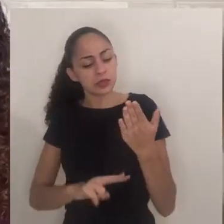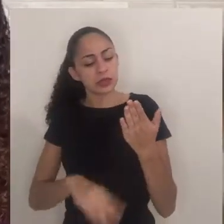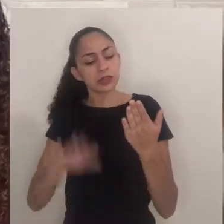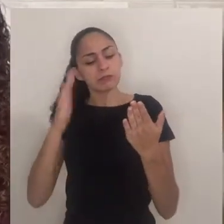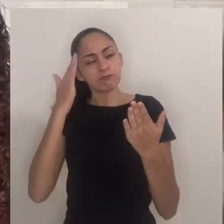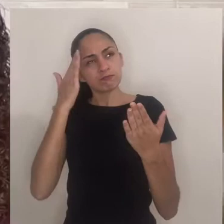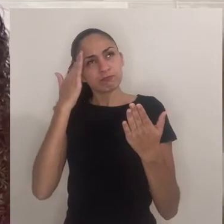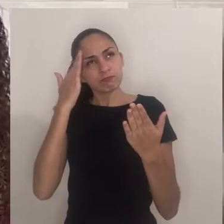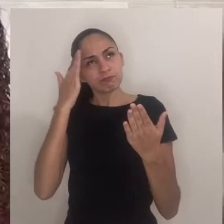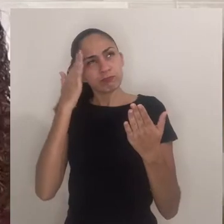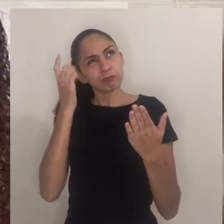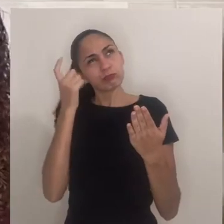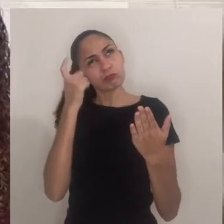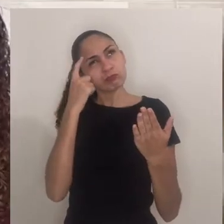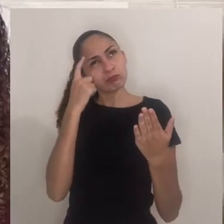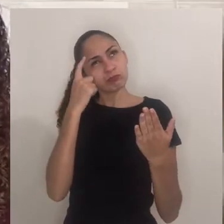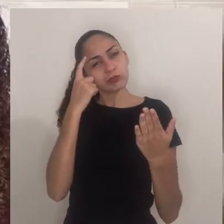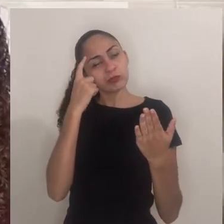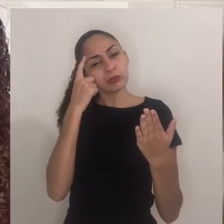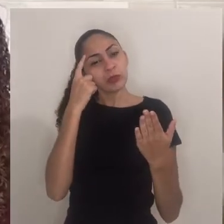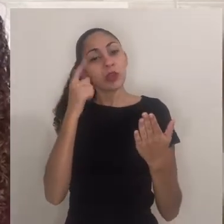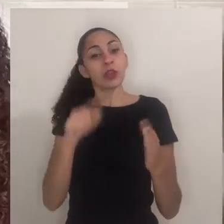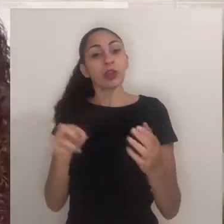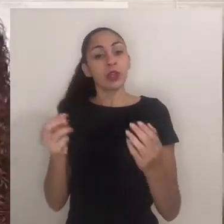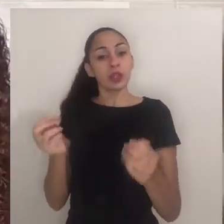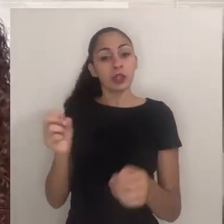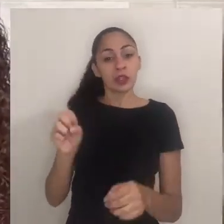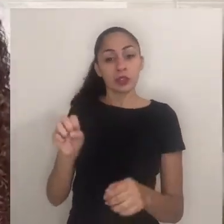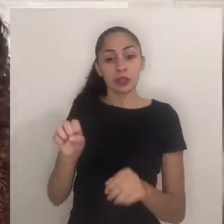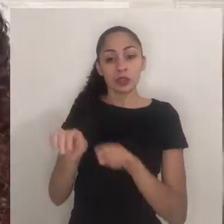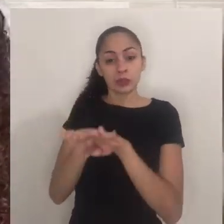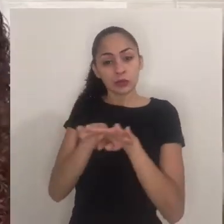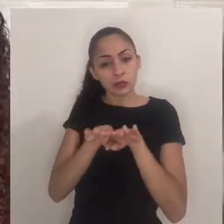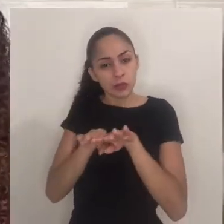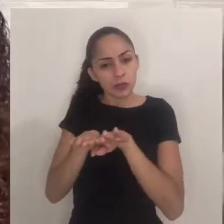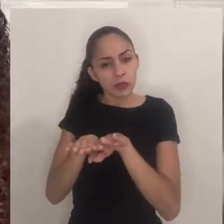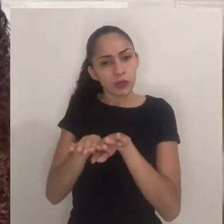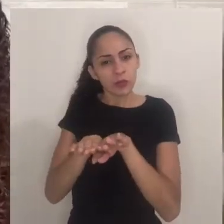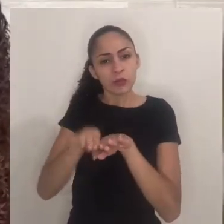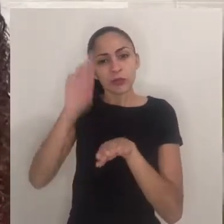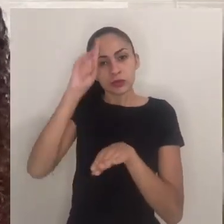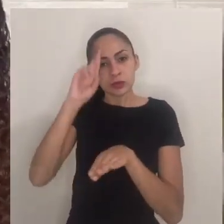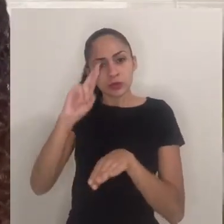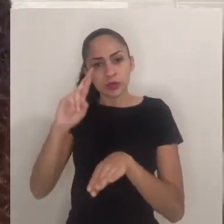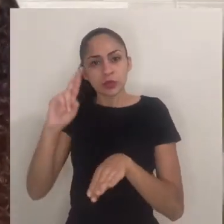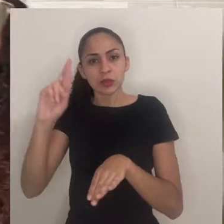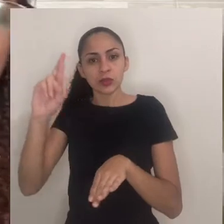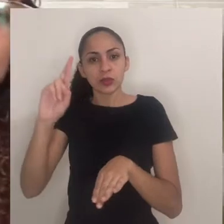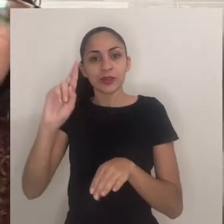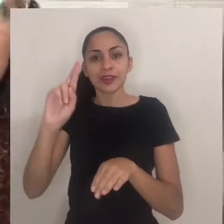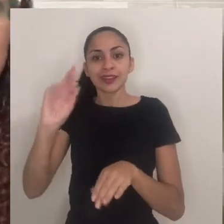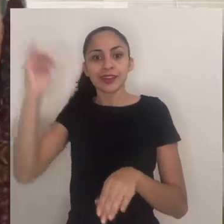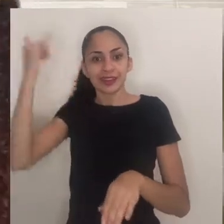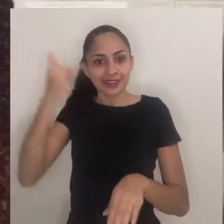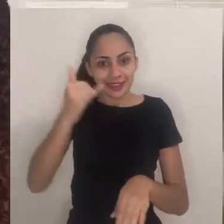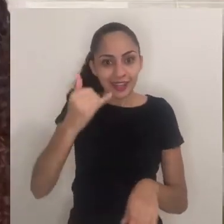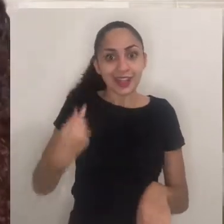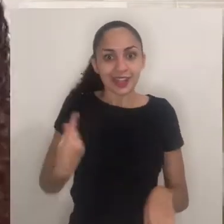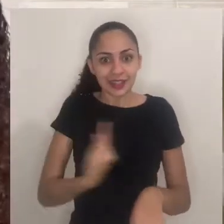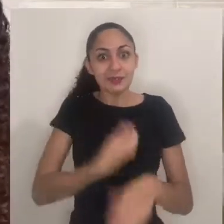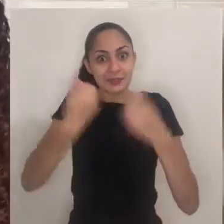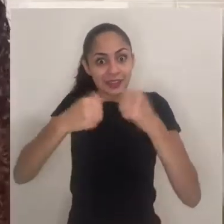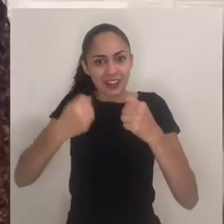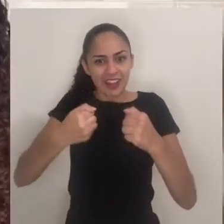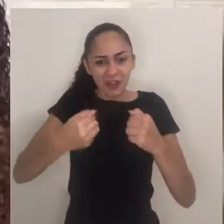analisamos e pensamos sobre isso, nós observamos que, assim como Deus estabeleceu, por exemplo, que o ser humano precisa